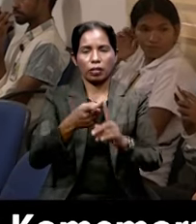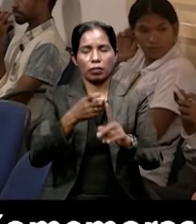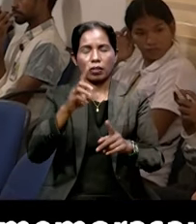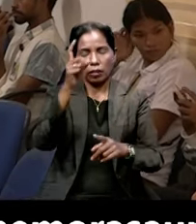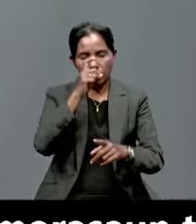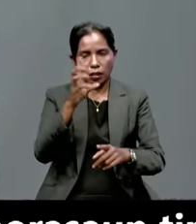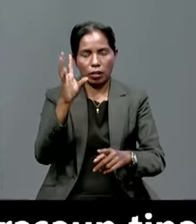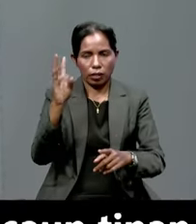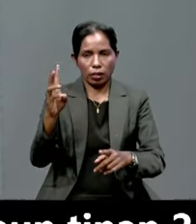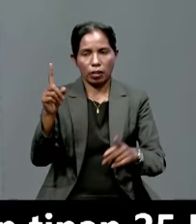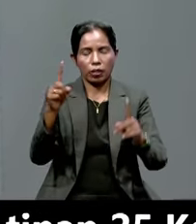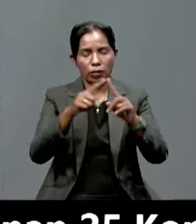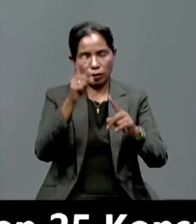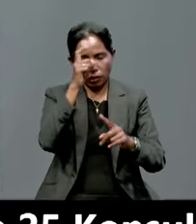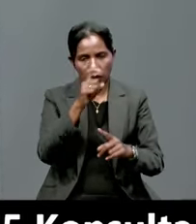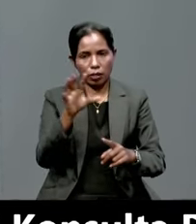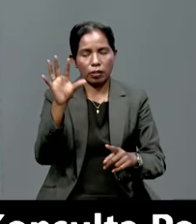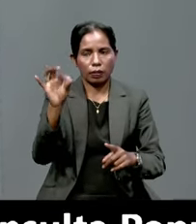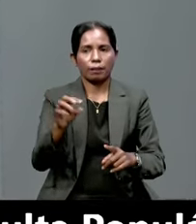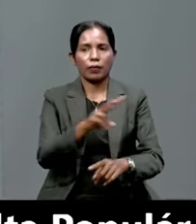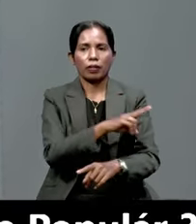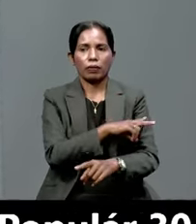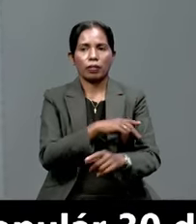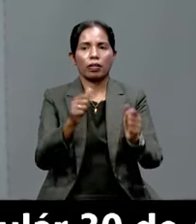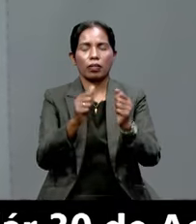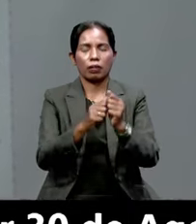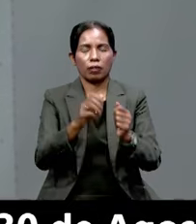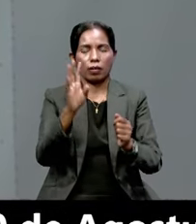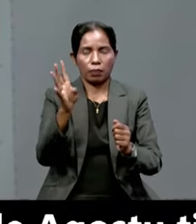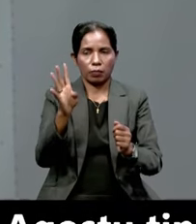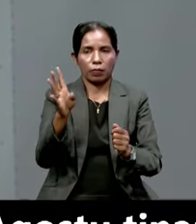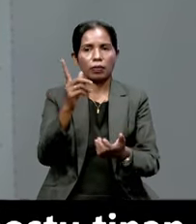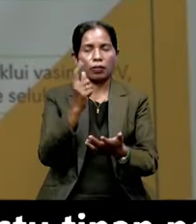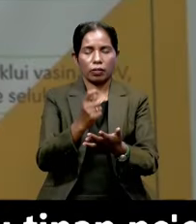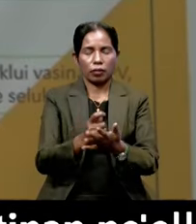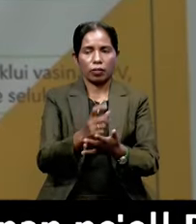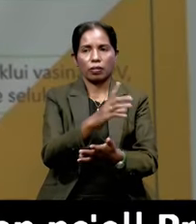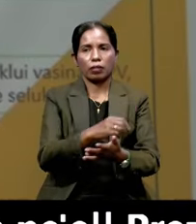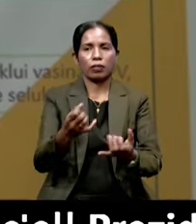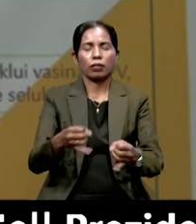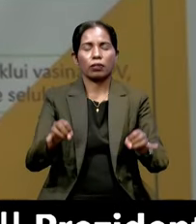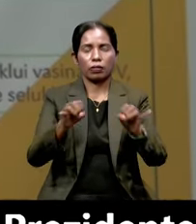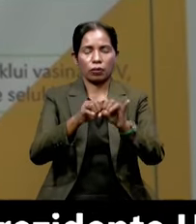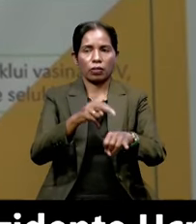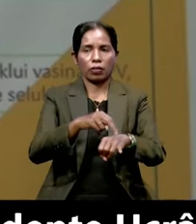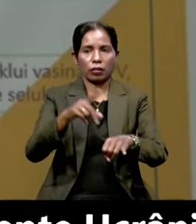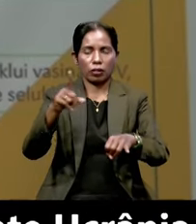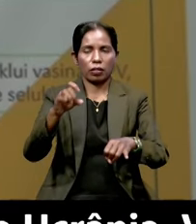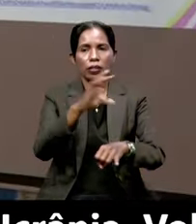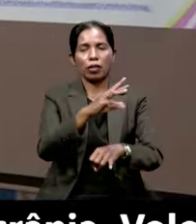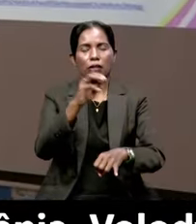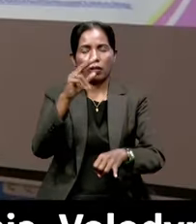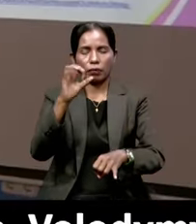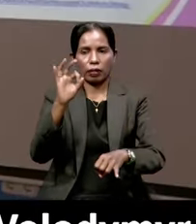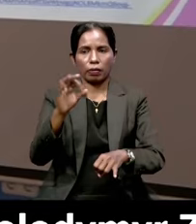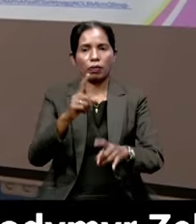ano, to nono ano. Dadau ne vacina dozi riun hat nulu, maka tamaona e Instituto Nacional Farmácia no produto médico, no